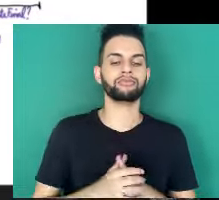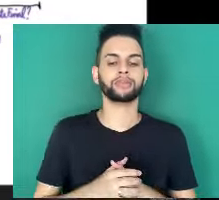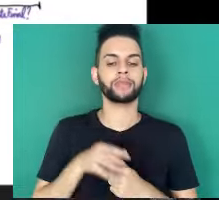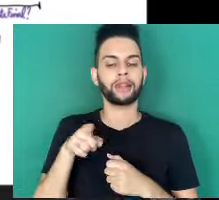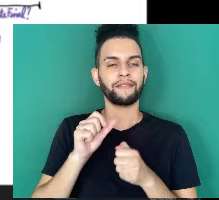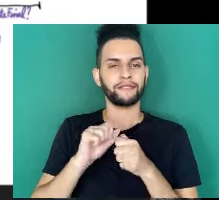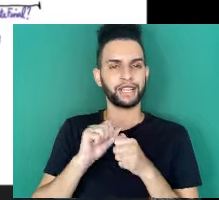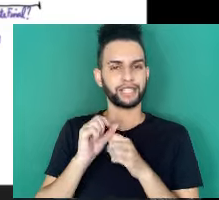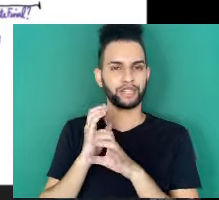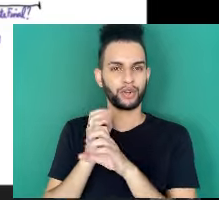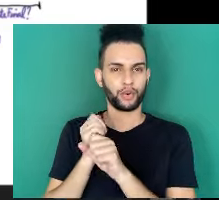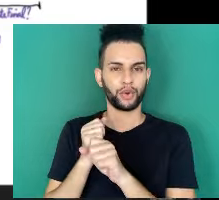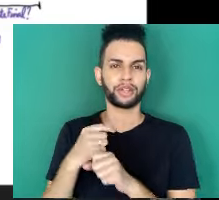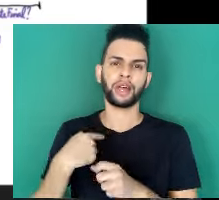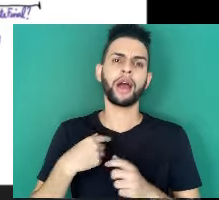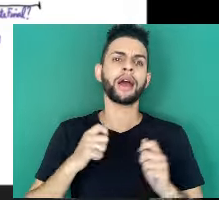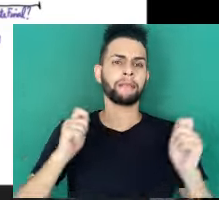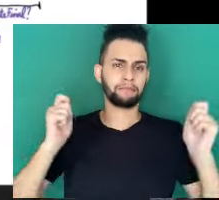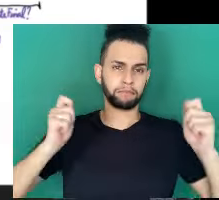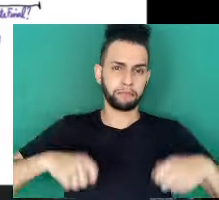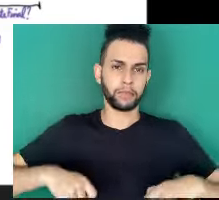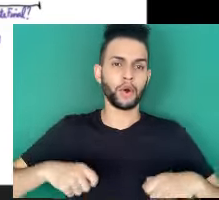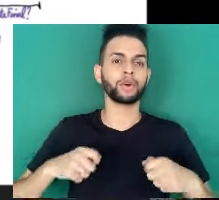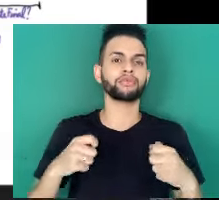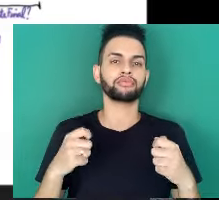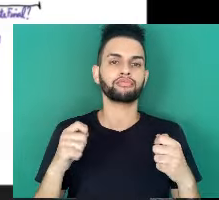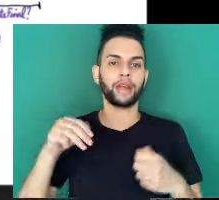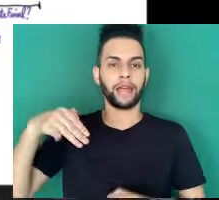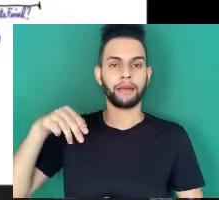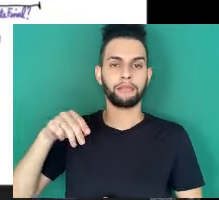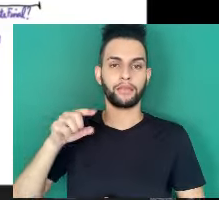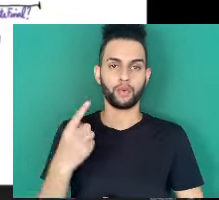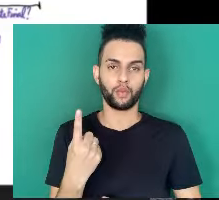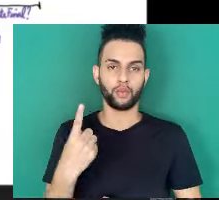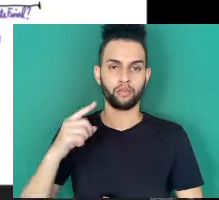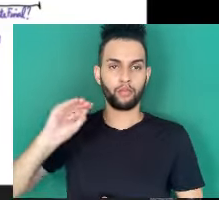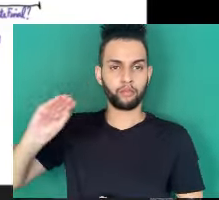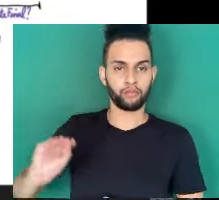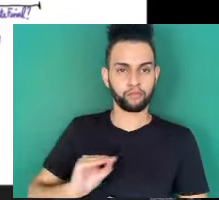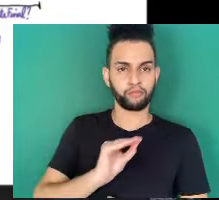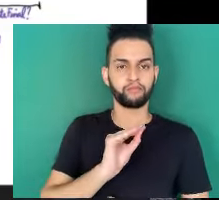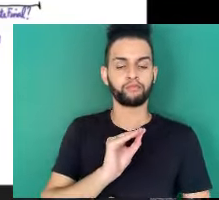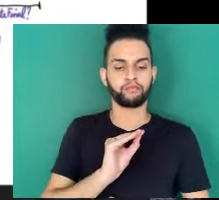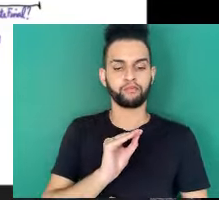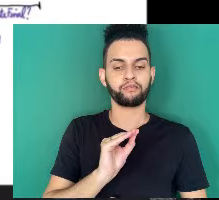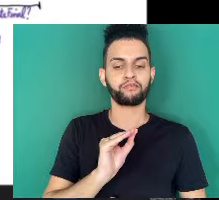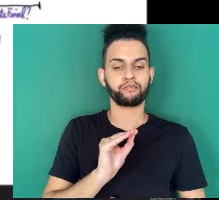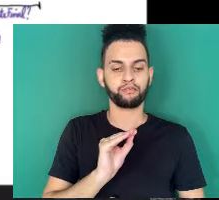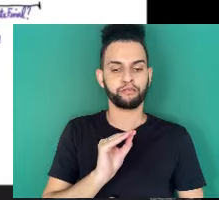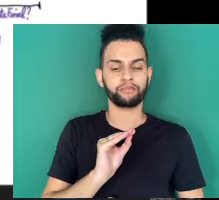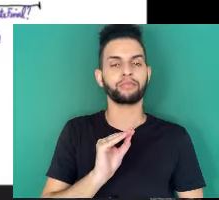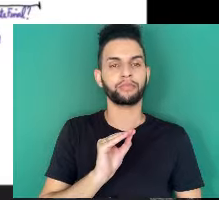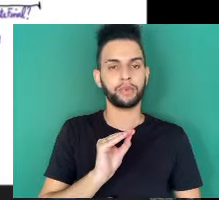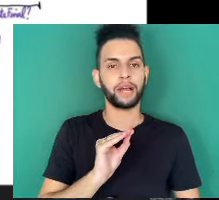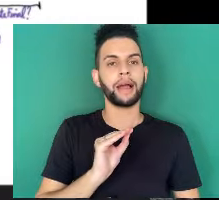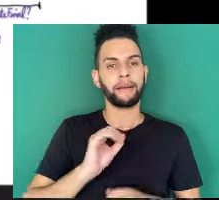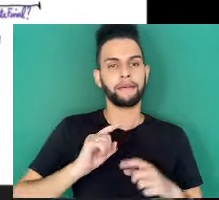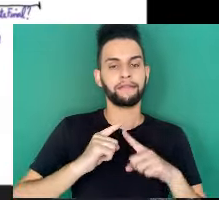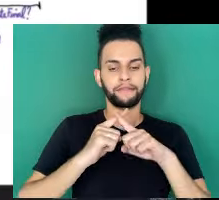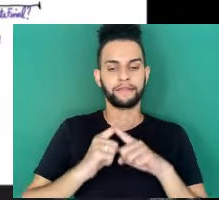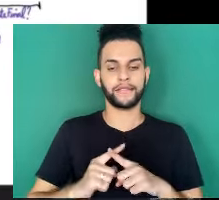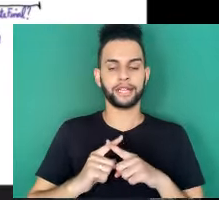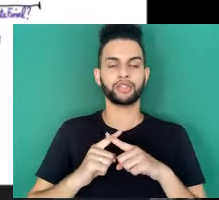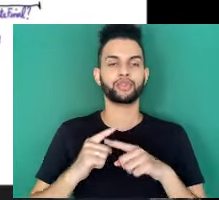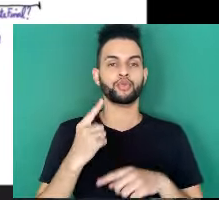fazer essa conta, eu posso, se eu quiser, colocar o M1 em evidência. Então, isso daqui vai ficar 1 mais 1 sobre